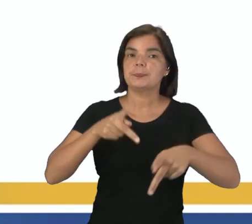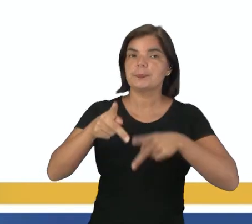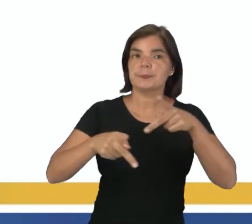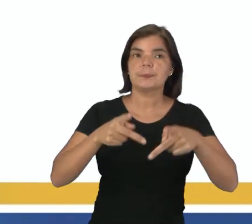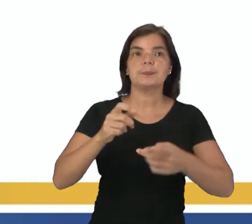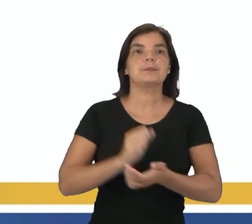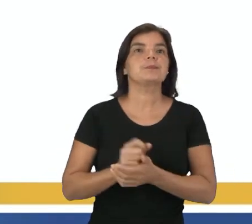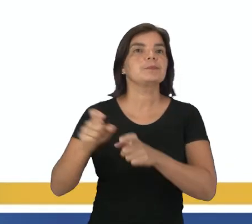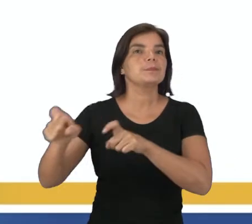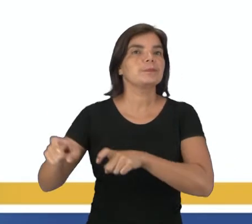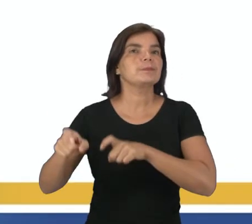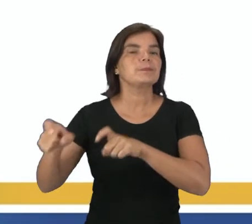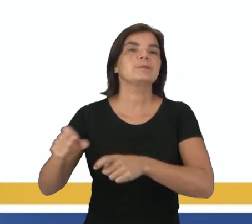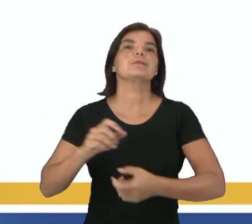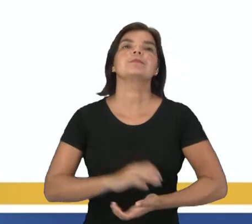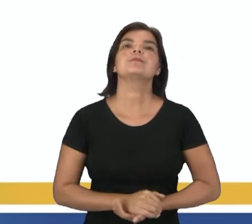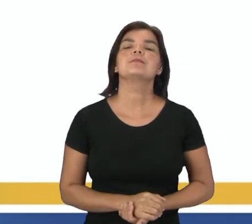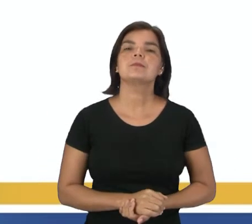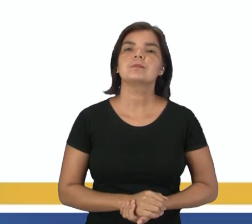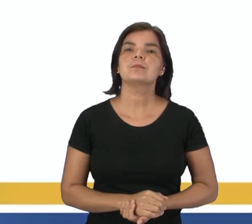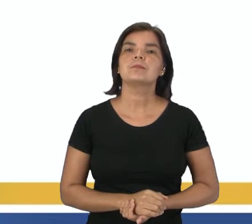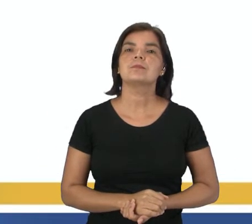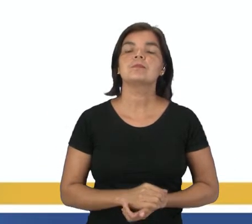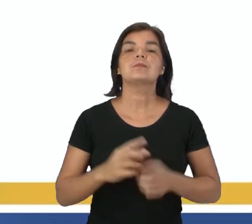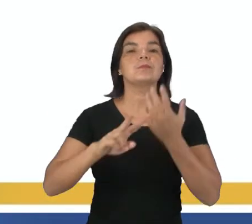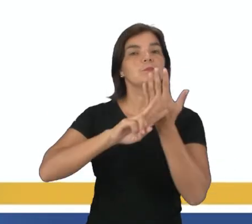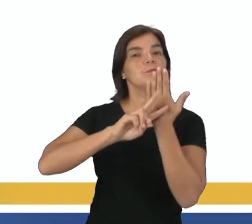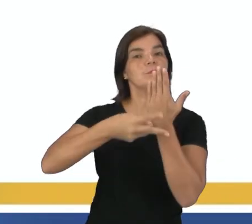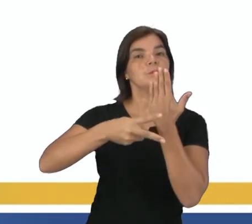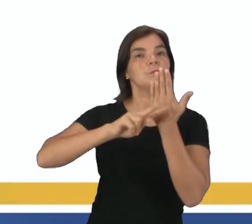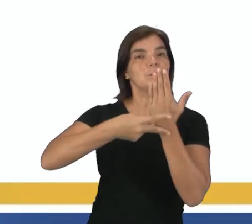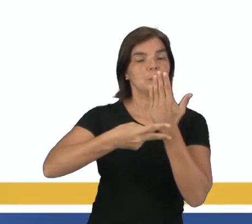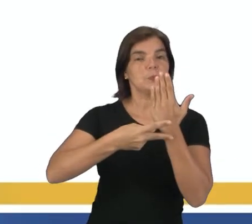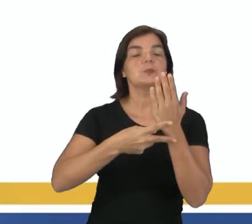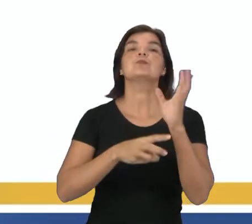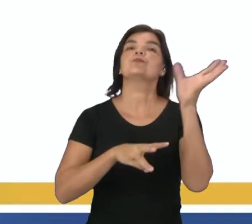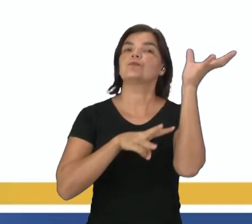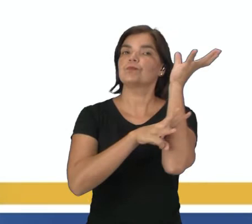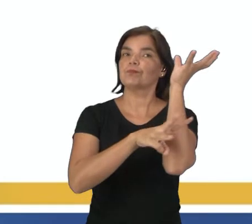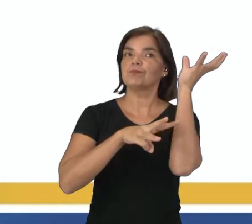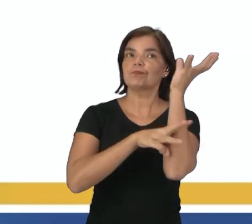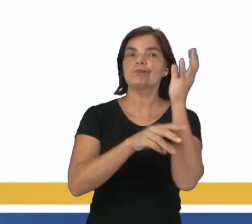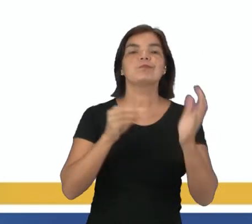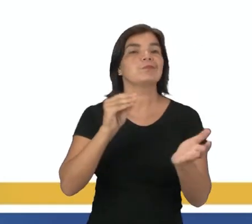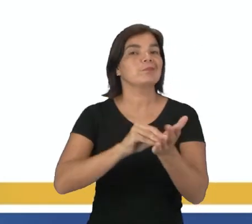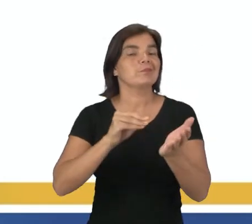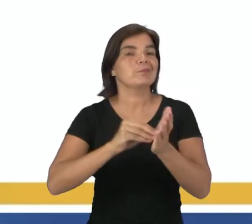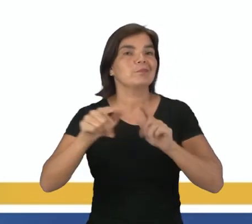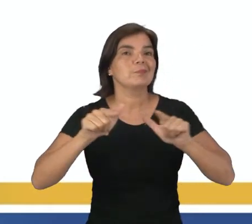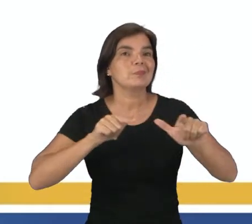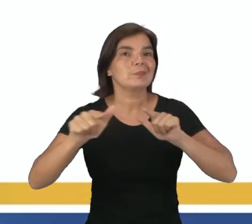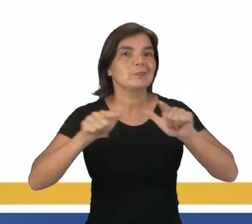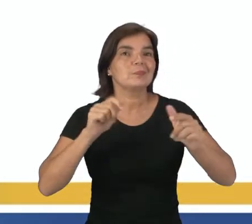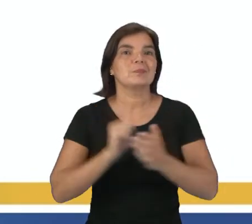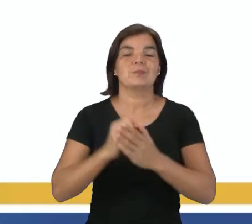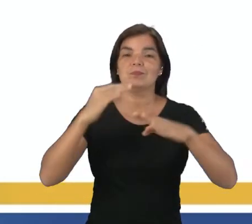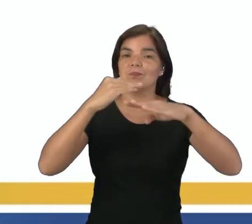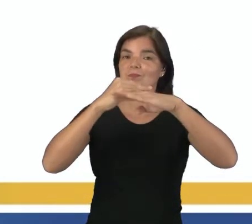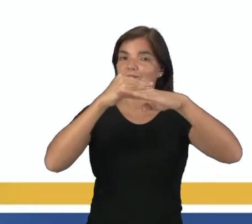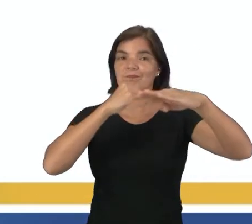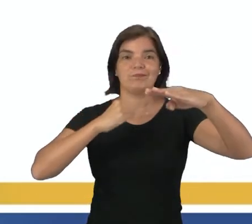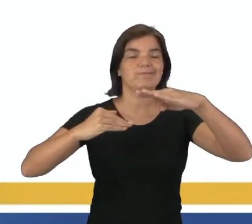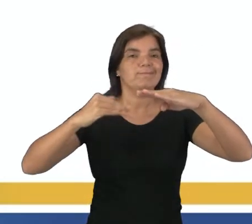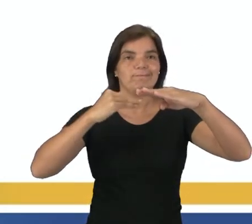população rural consequências do êxodo rural desemprego desigualdade